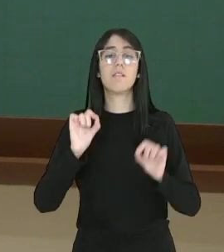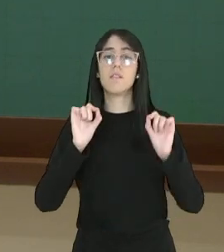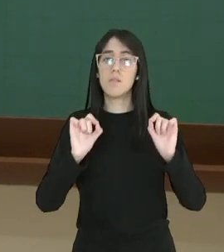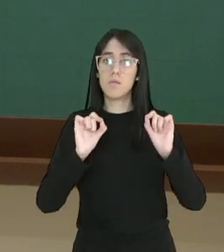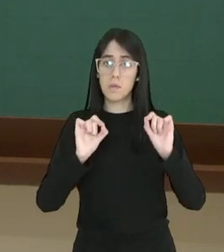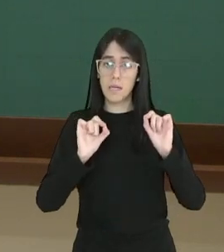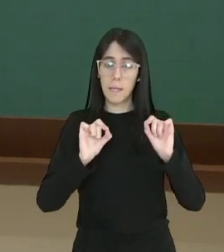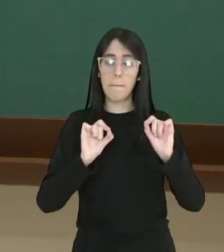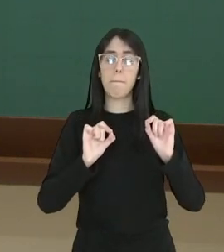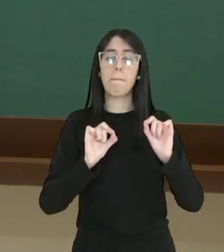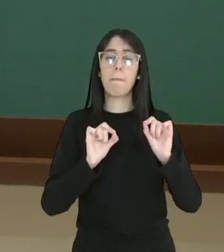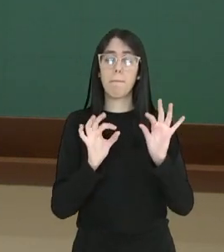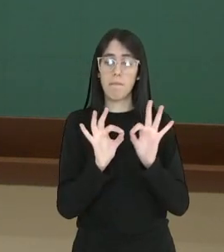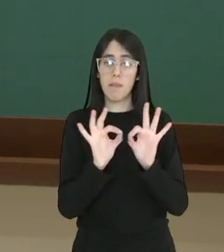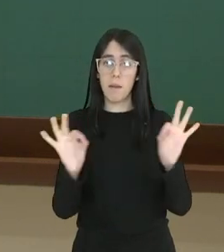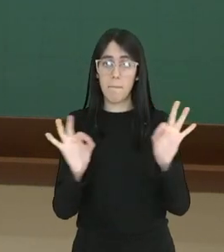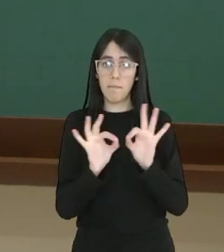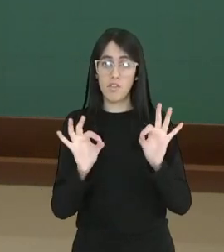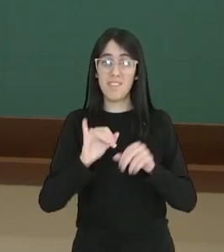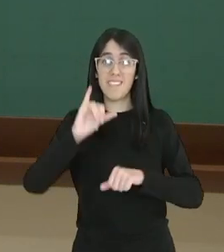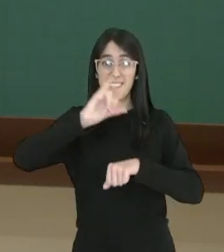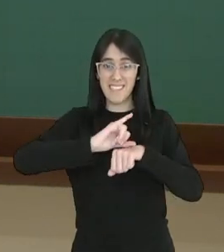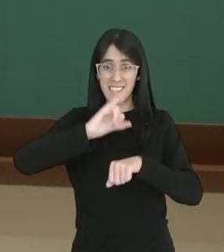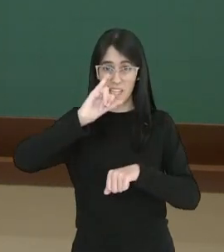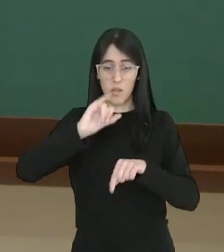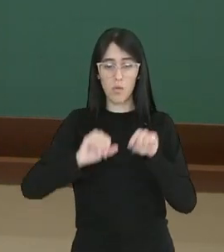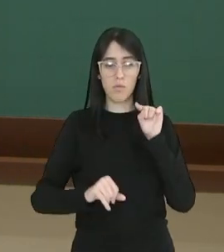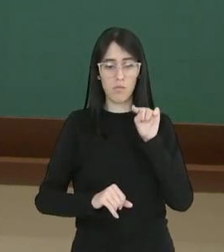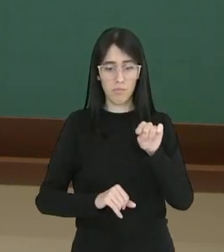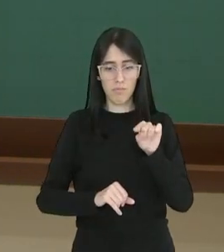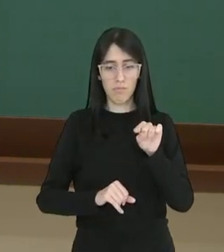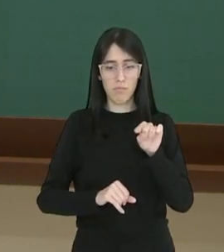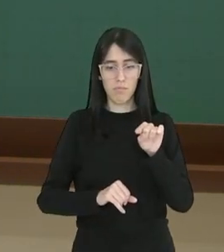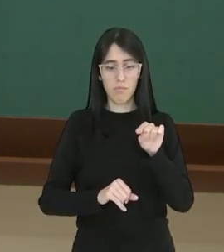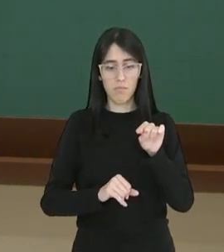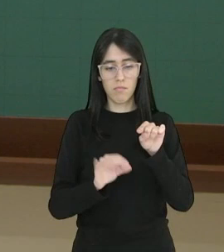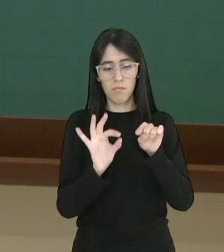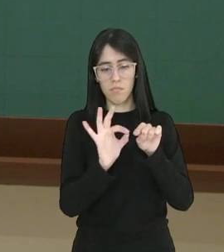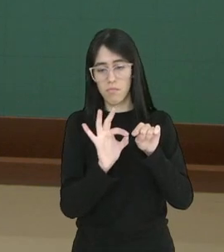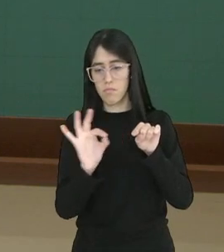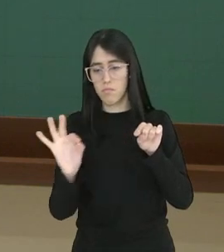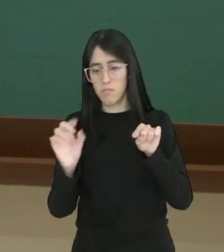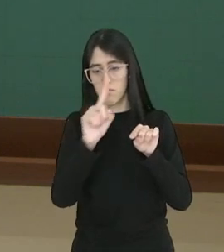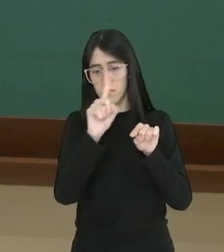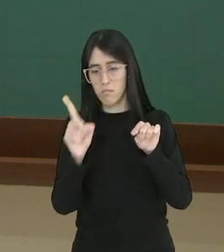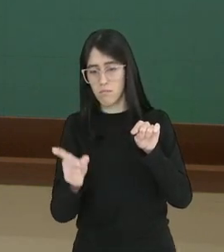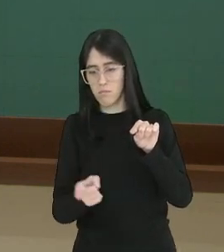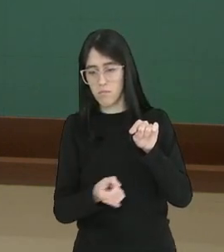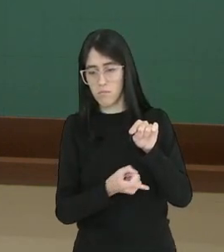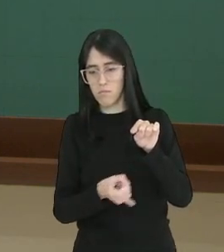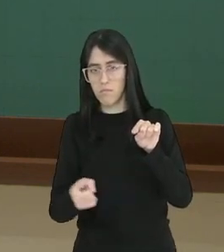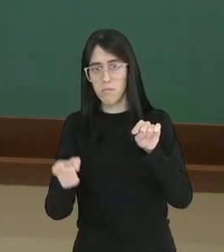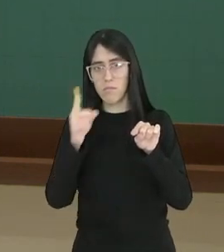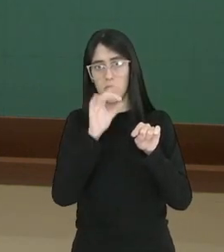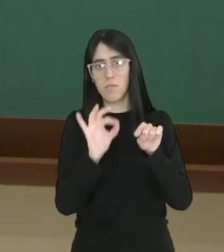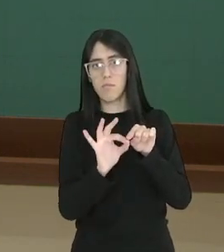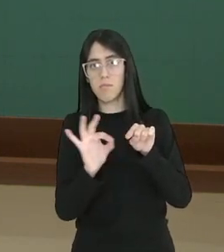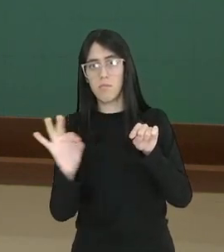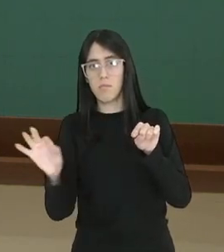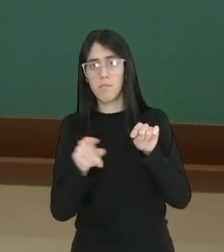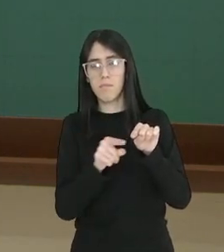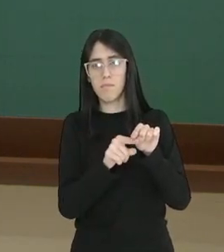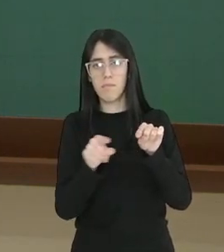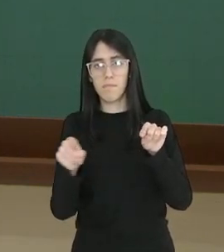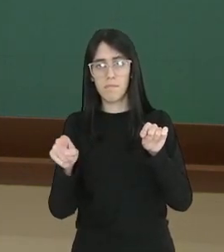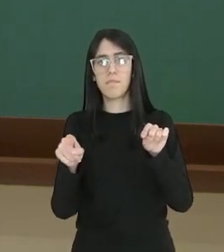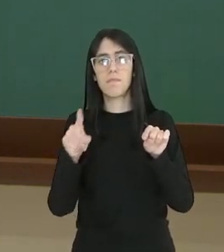essa medida do ponto central, certo? A qualquer ponto da